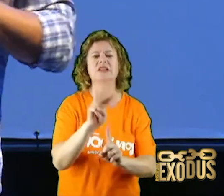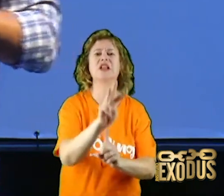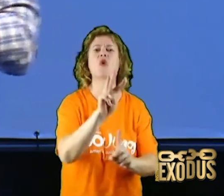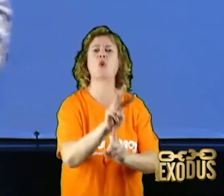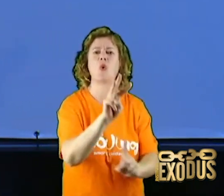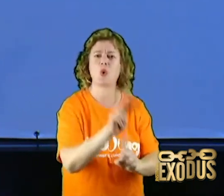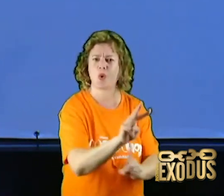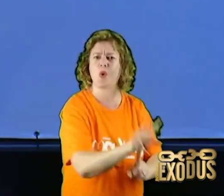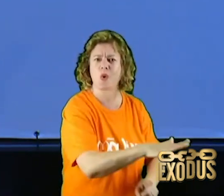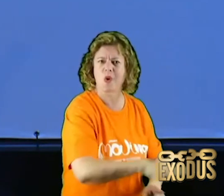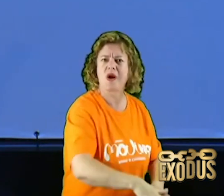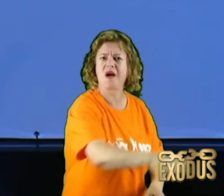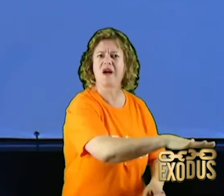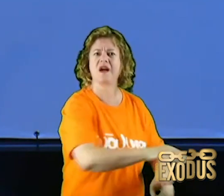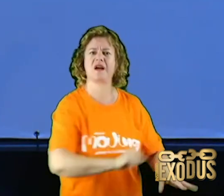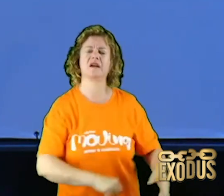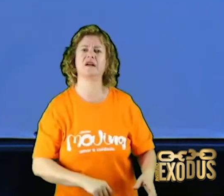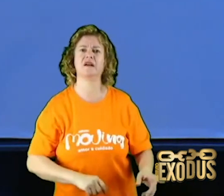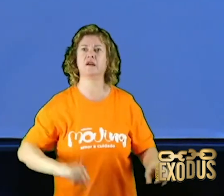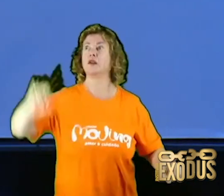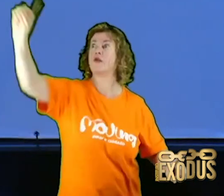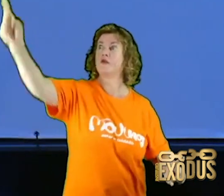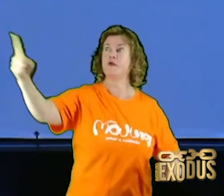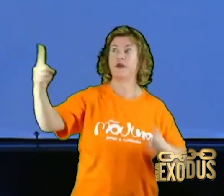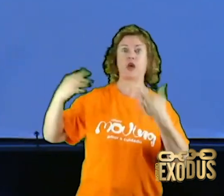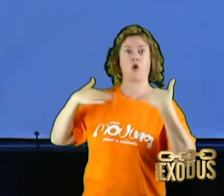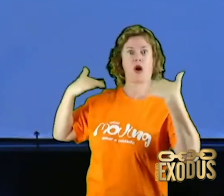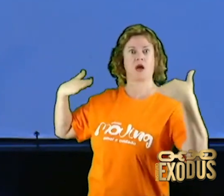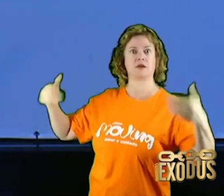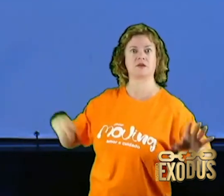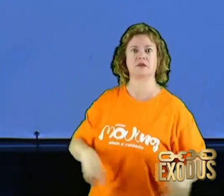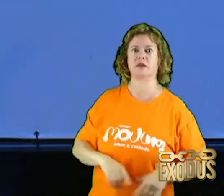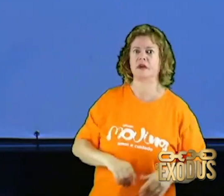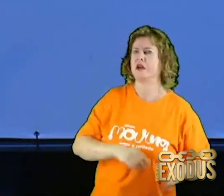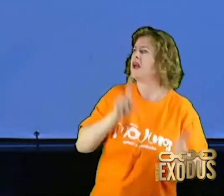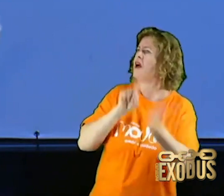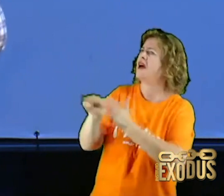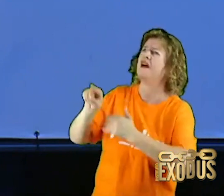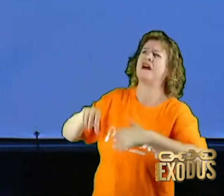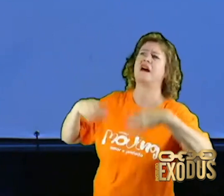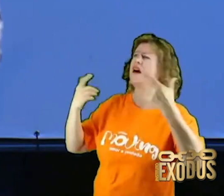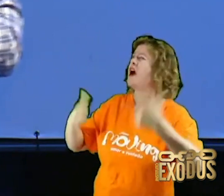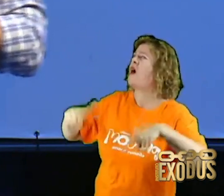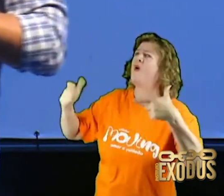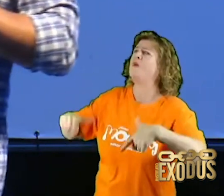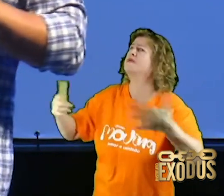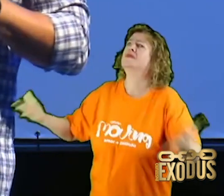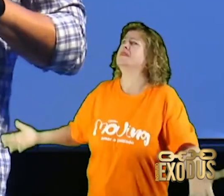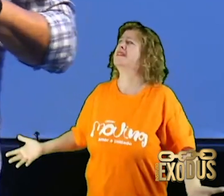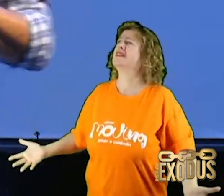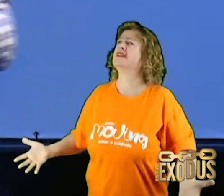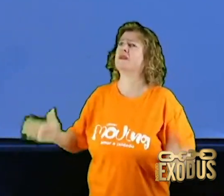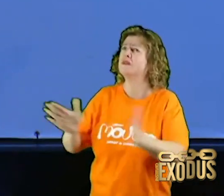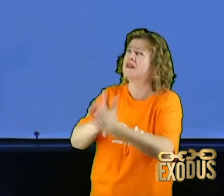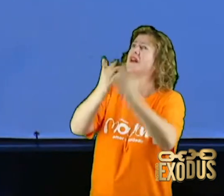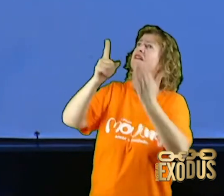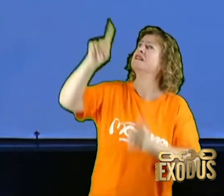Ele já perguntou: onde está os sinais, as maravilhas que os meus pais, a geração de trás,